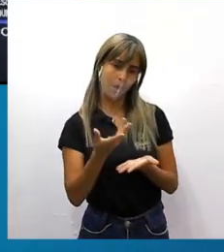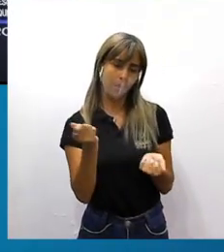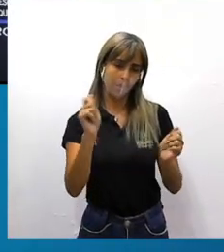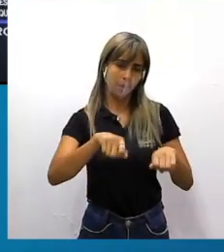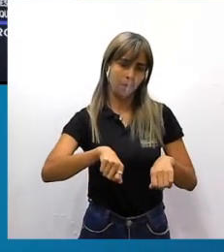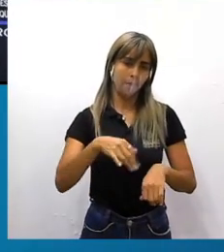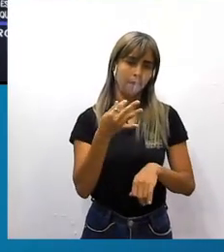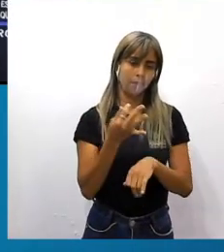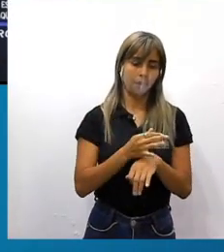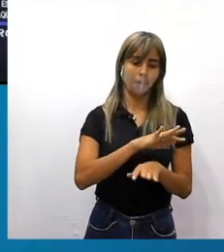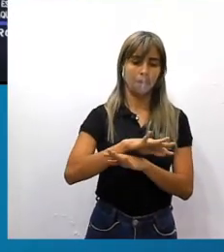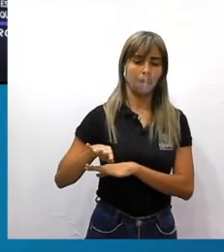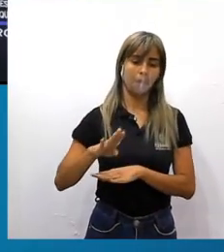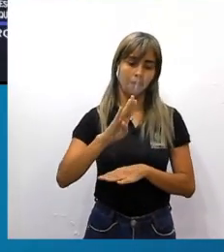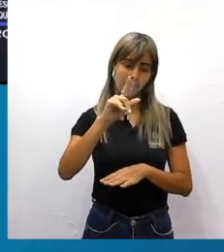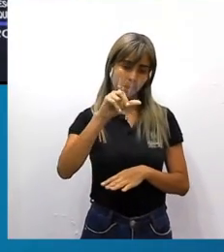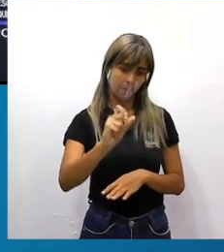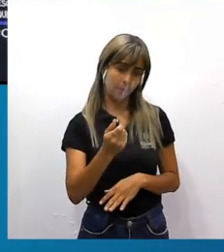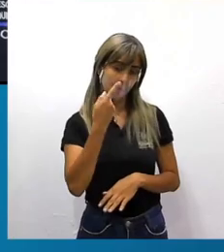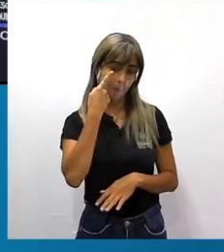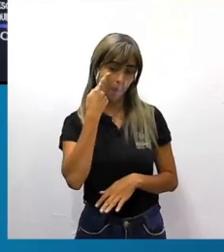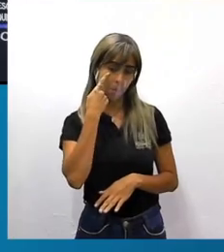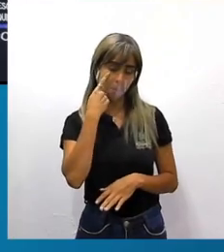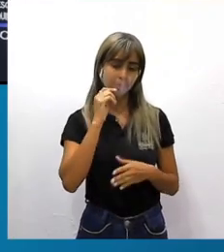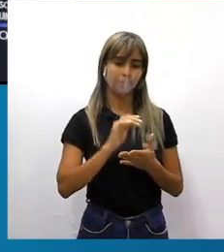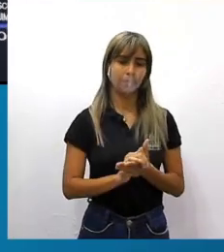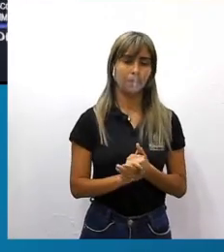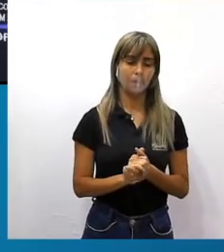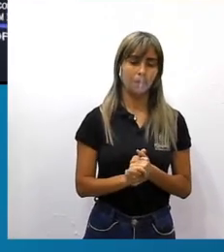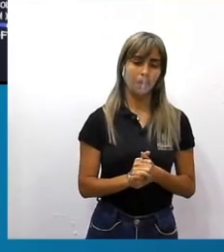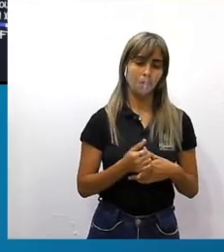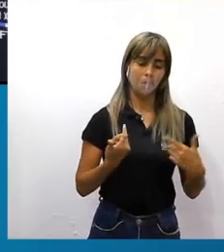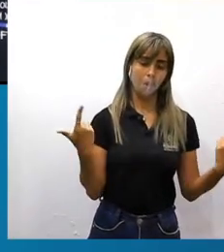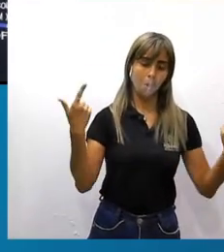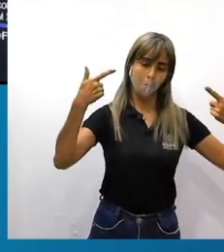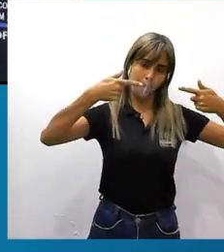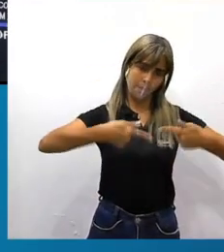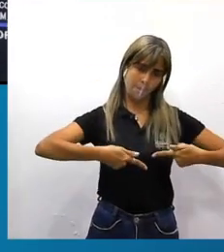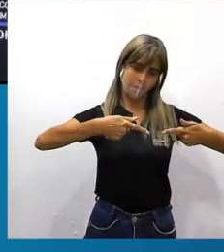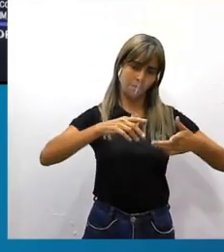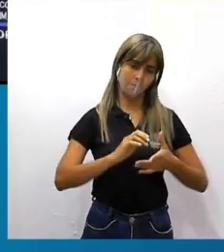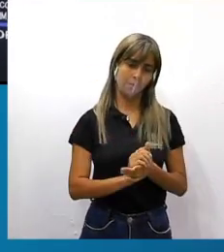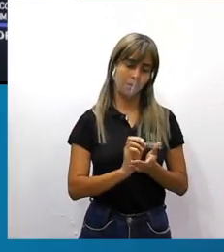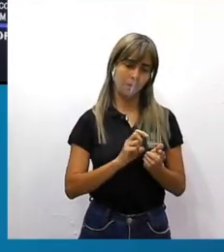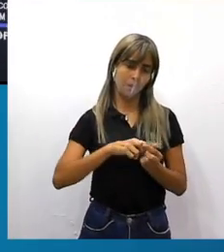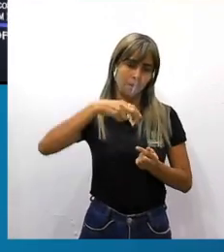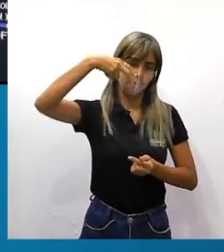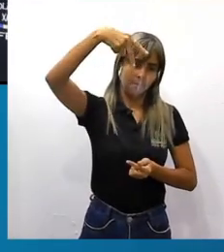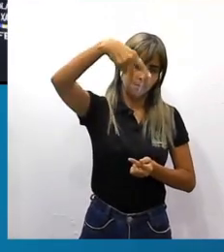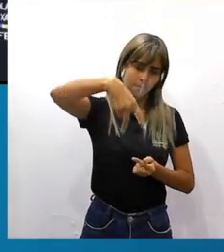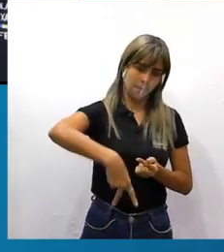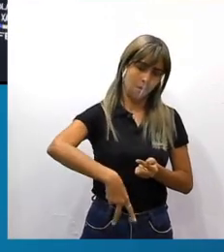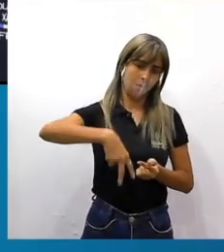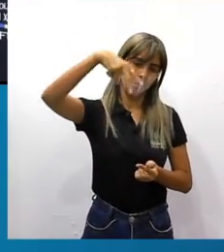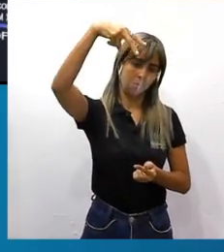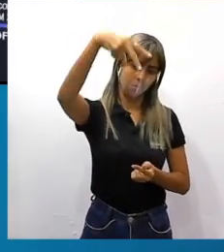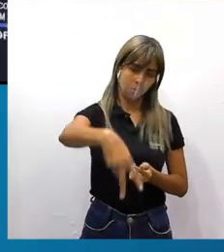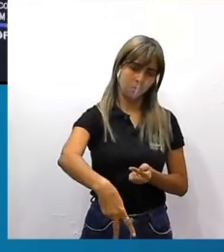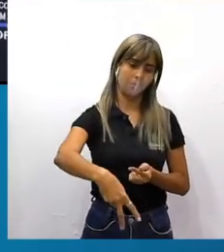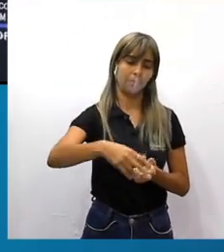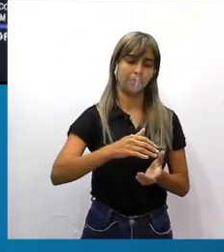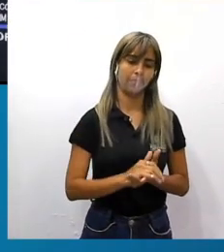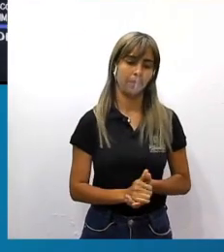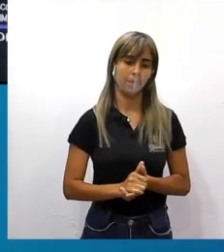Beleza? E agora essa questão, veja aí. Em uma competição, salto triplo, um participante atingiu um